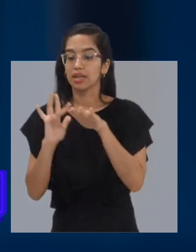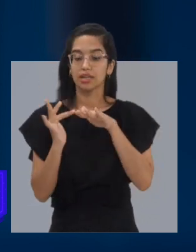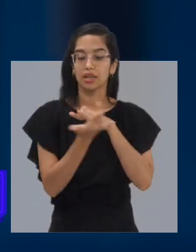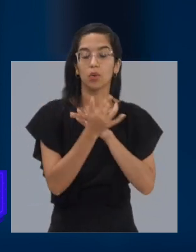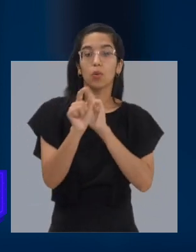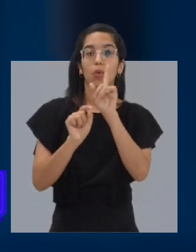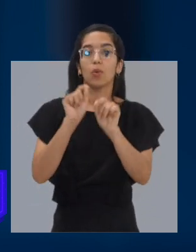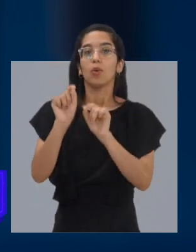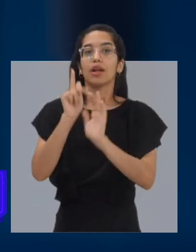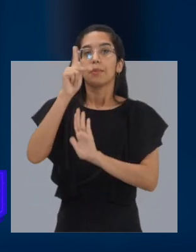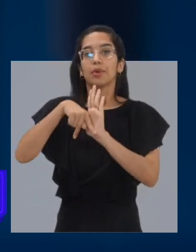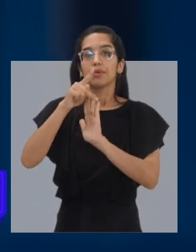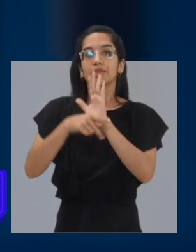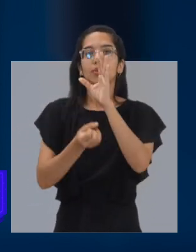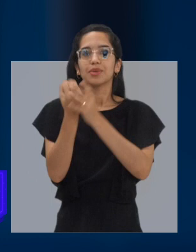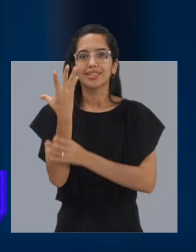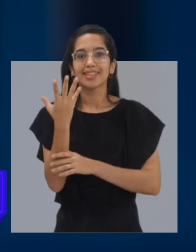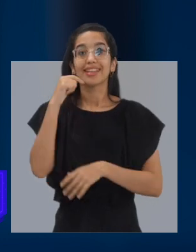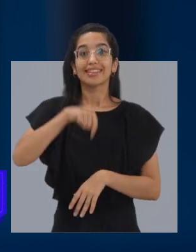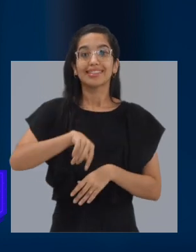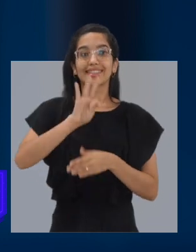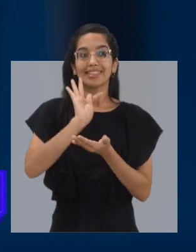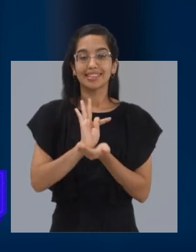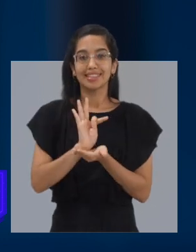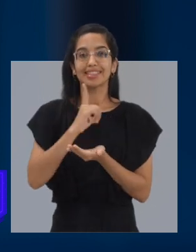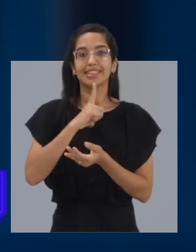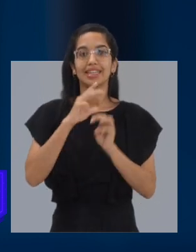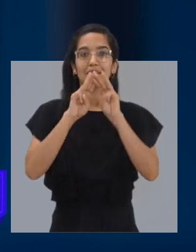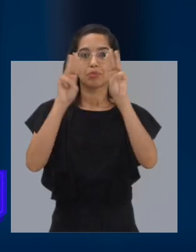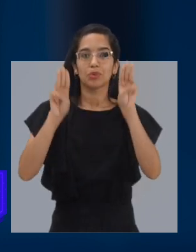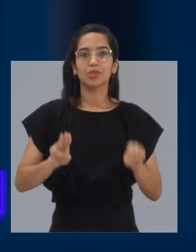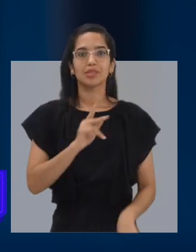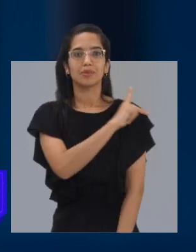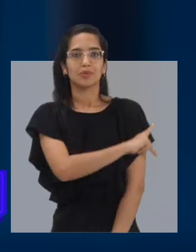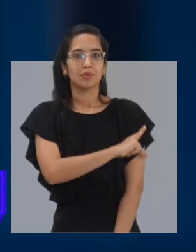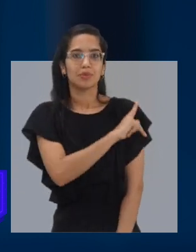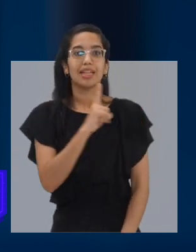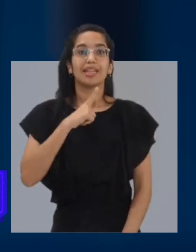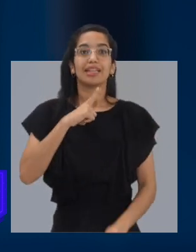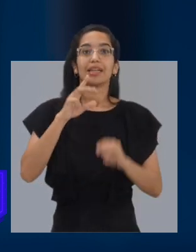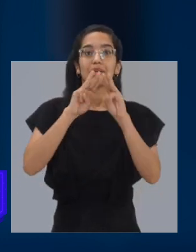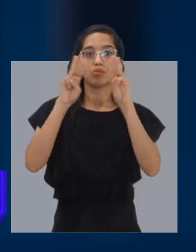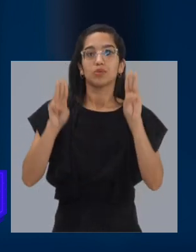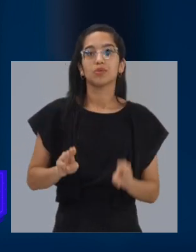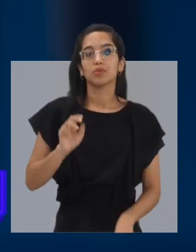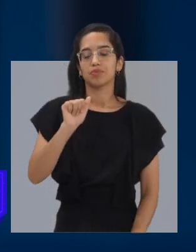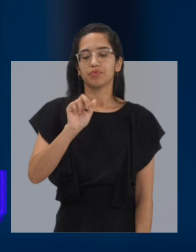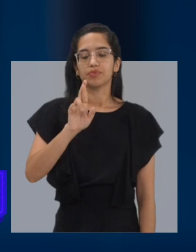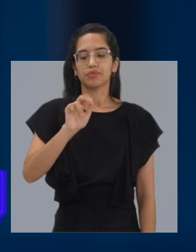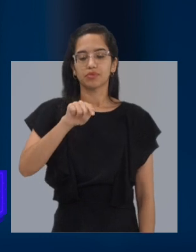está sendo oferecida. Aqui mesmo em Teresina tem o Museu do Piauí, tem o Museu de Arqueologia da UFP, tem o Museu